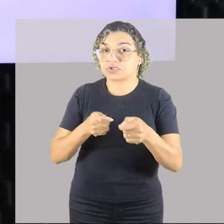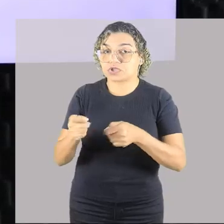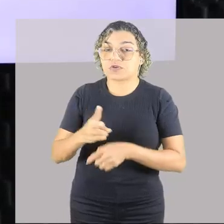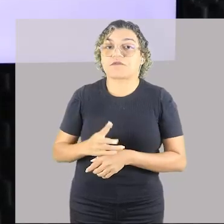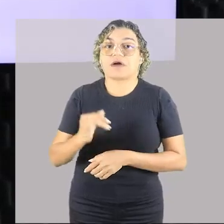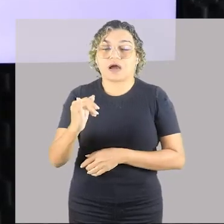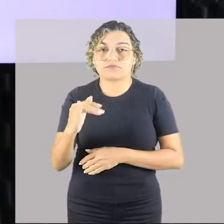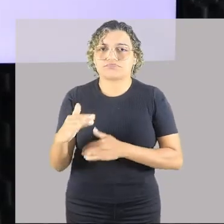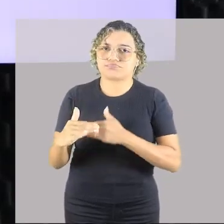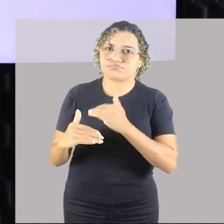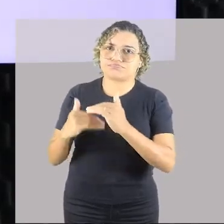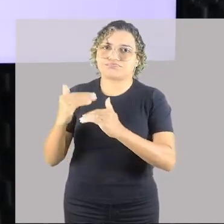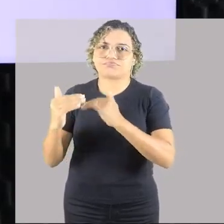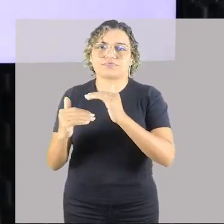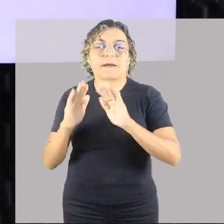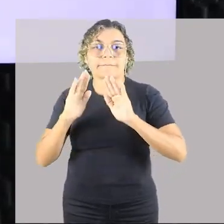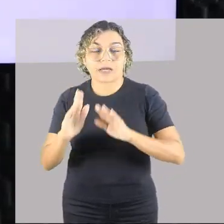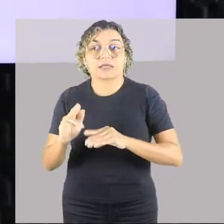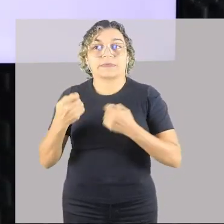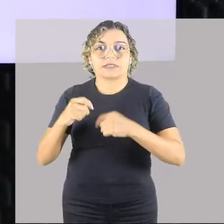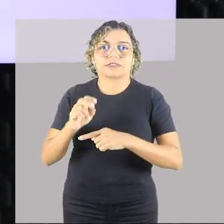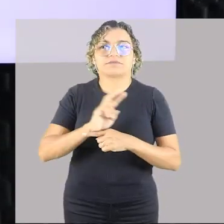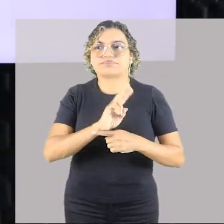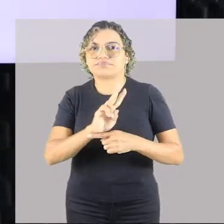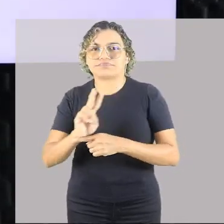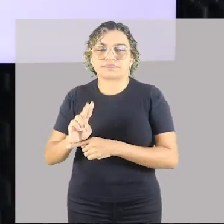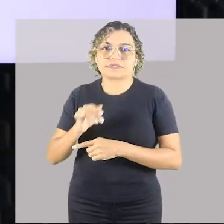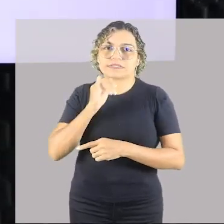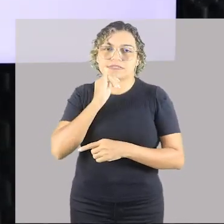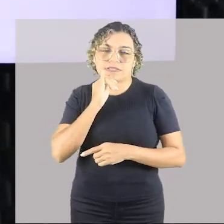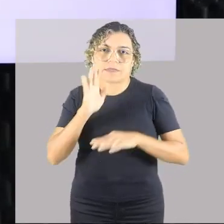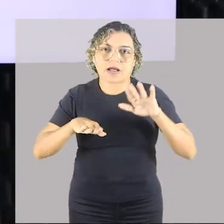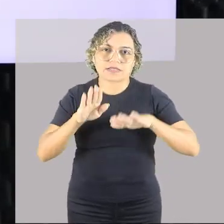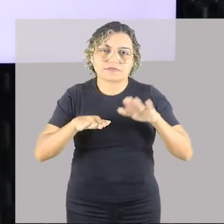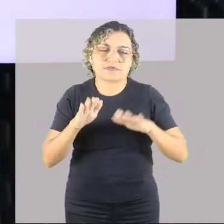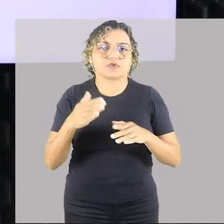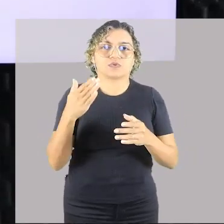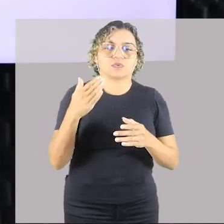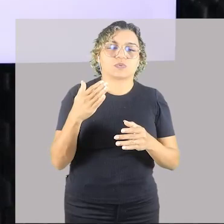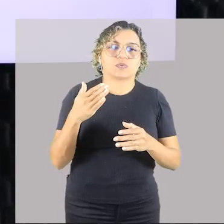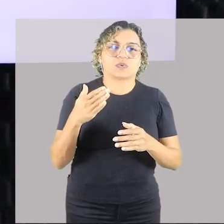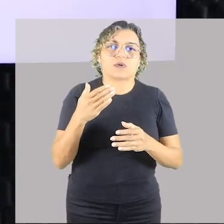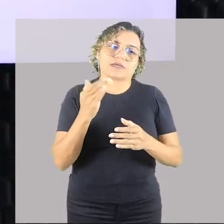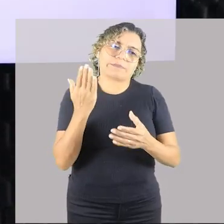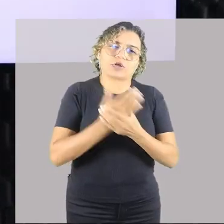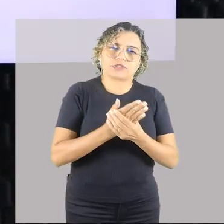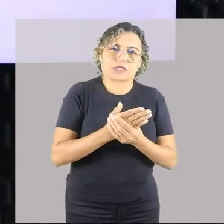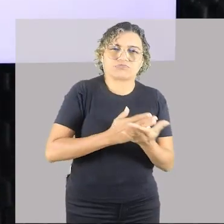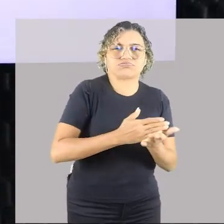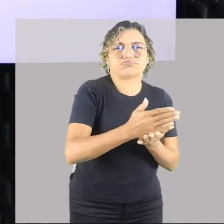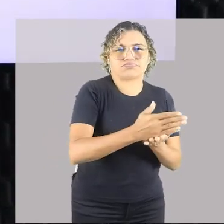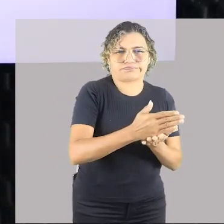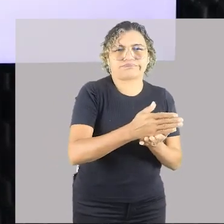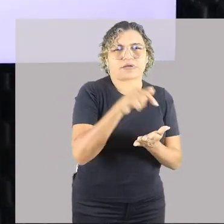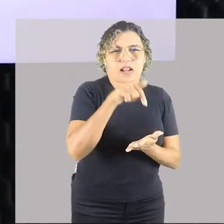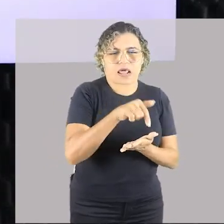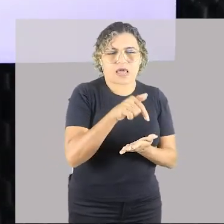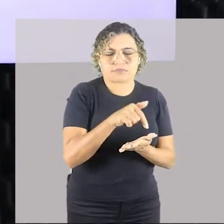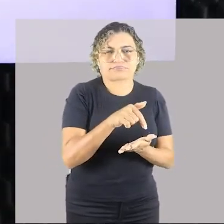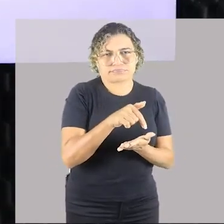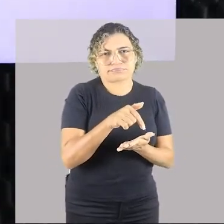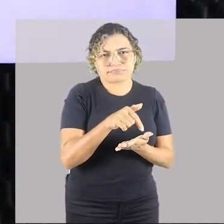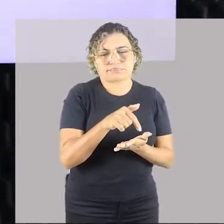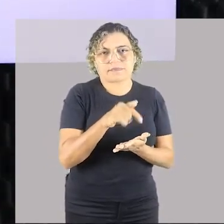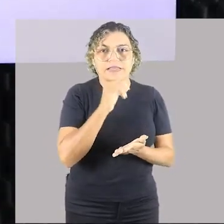vai andar e vai se averiguar. Mas desde a instauração do processo, às vezes já é necessário, até pela própria segurança do